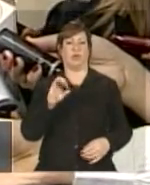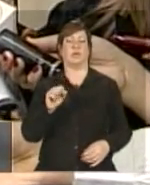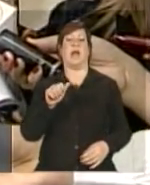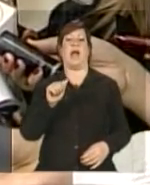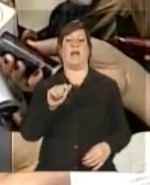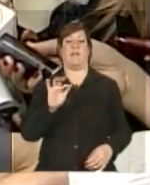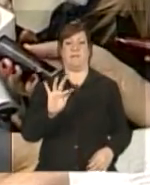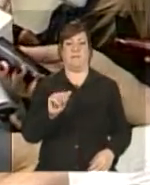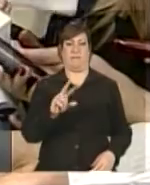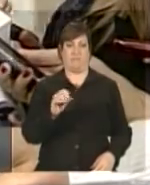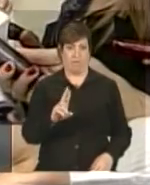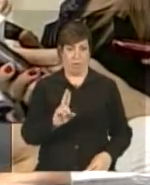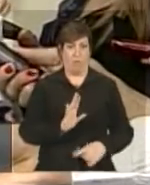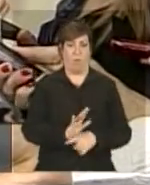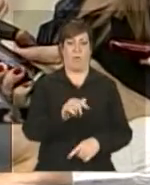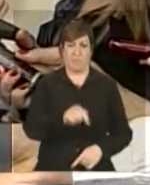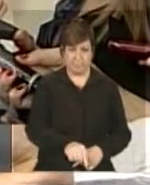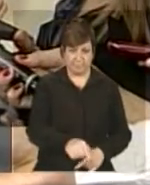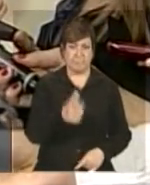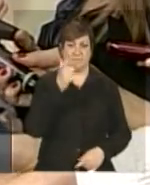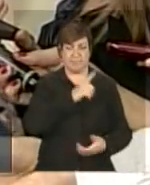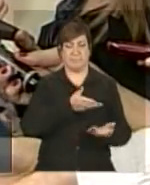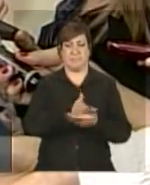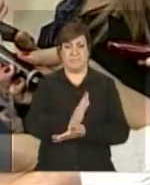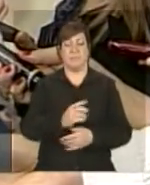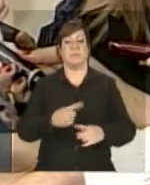e as mulheres